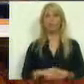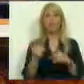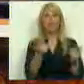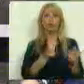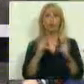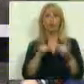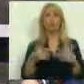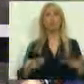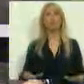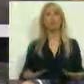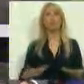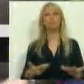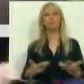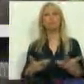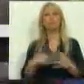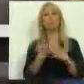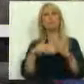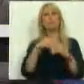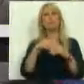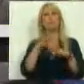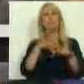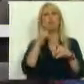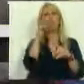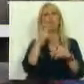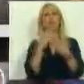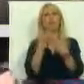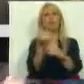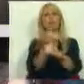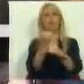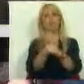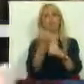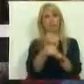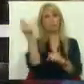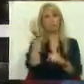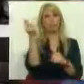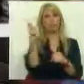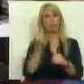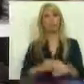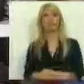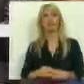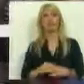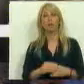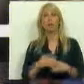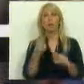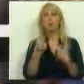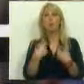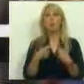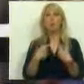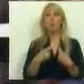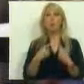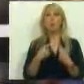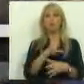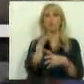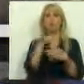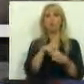hoje a compensação dos prestadores de serviço, do Serviço Universal, pelos custos inerentes a